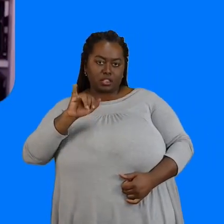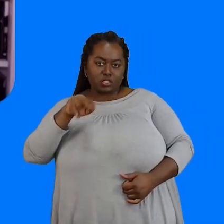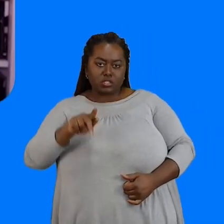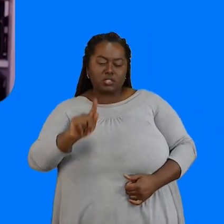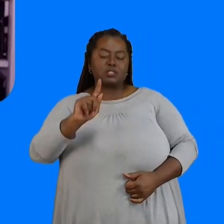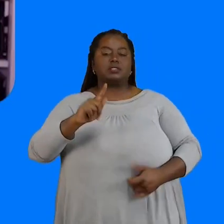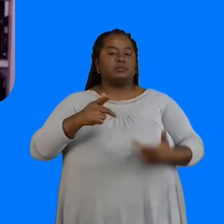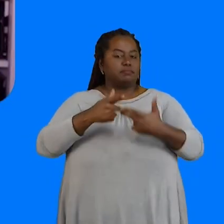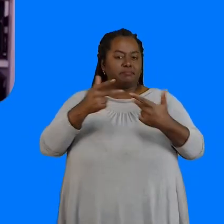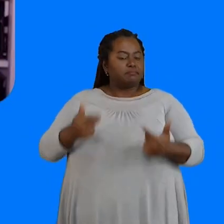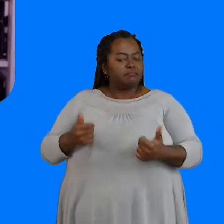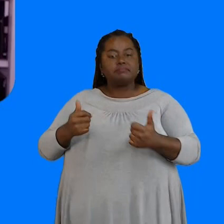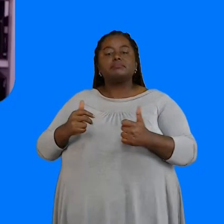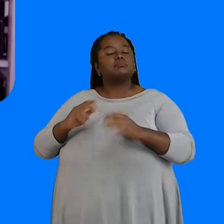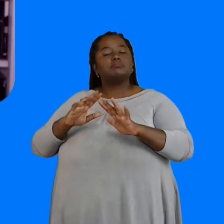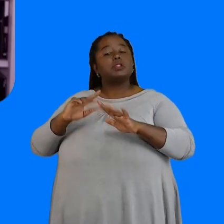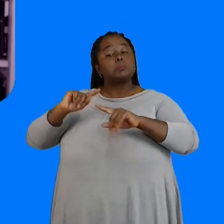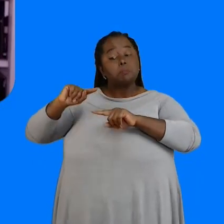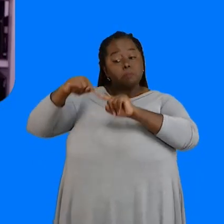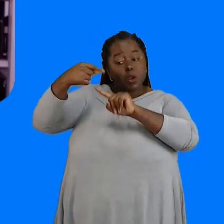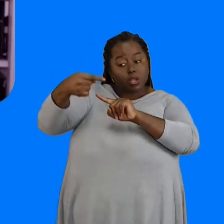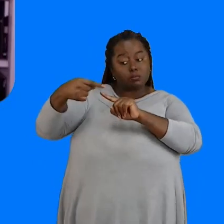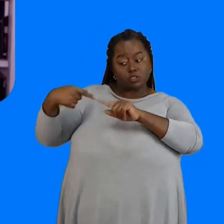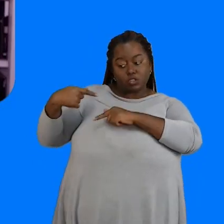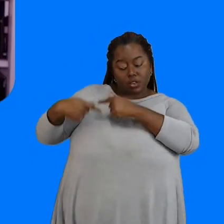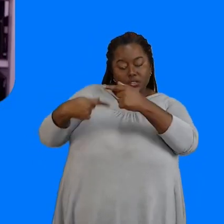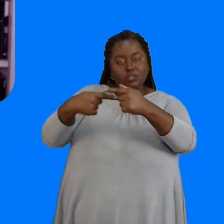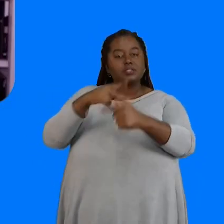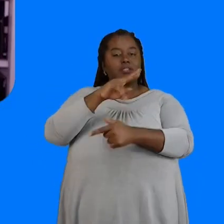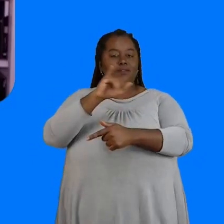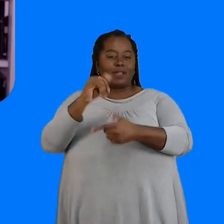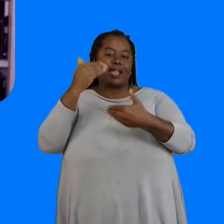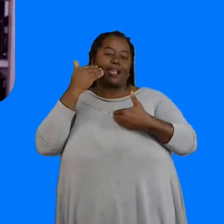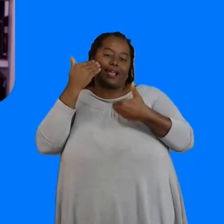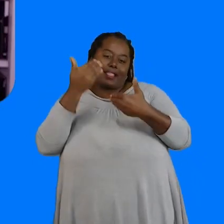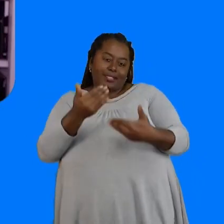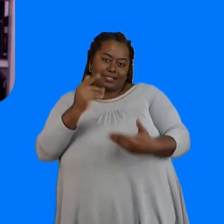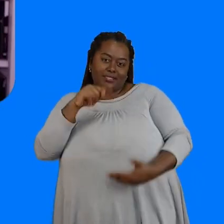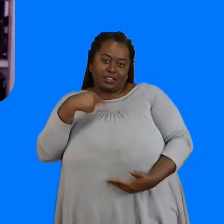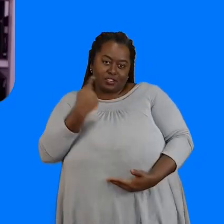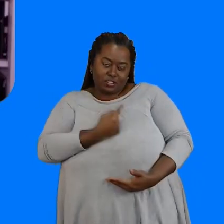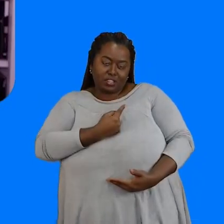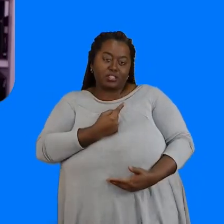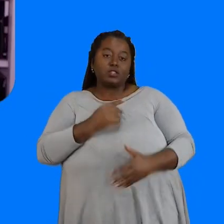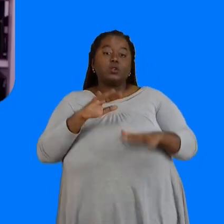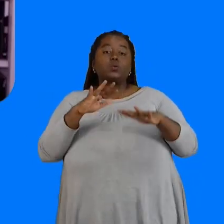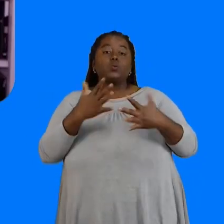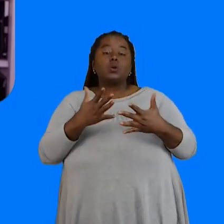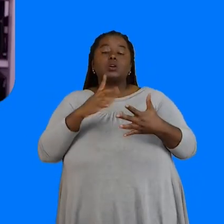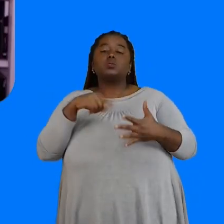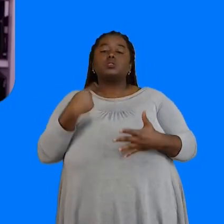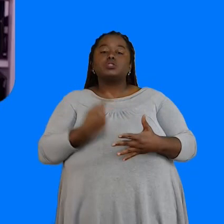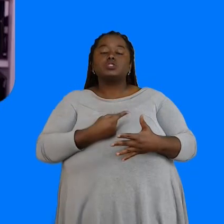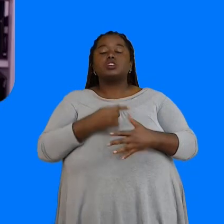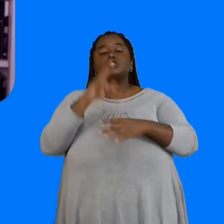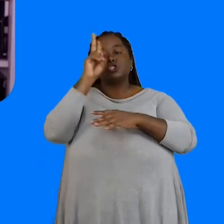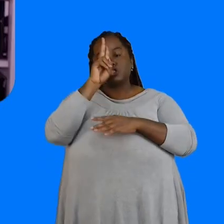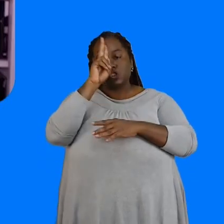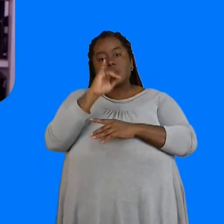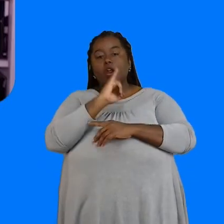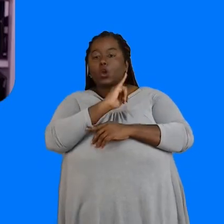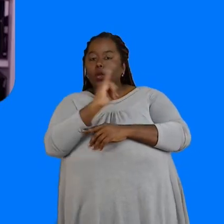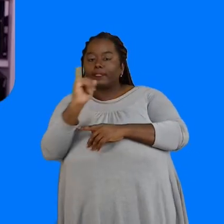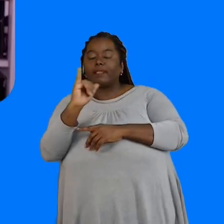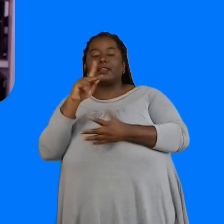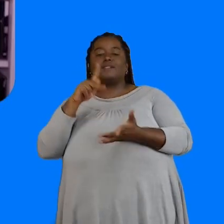acho que as próximas gerações vão nos agradecer quando nós fizemos esse shift de que as histórias que contamos são histórias verdadeiras,